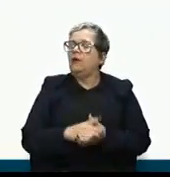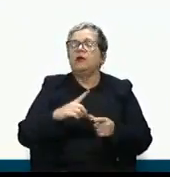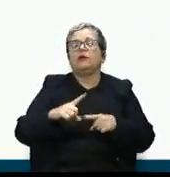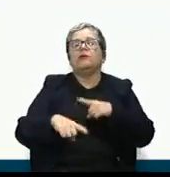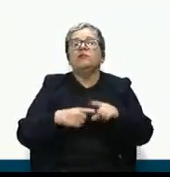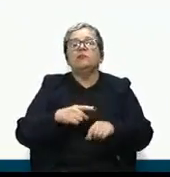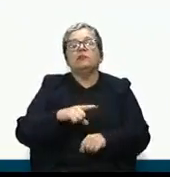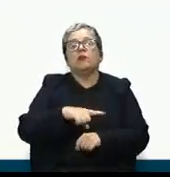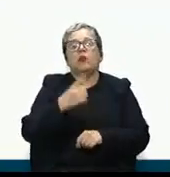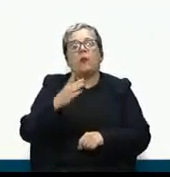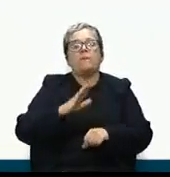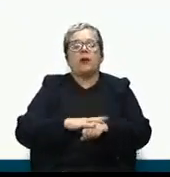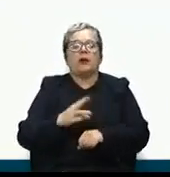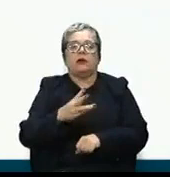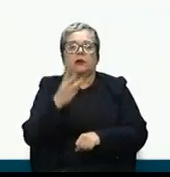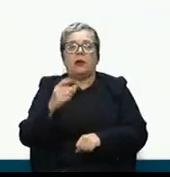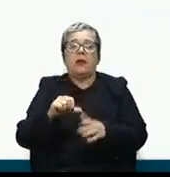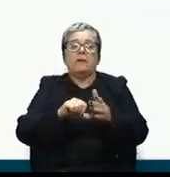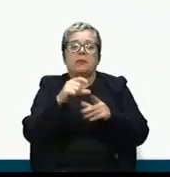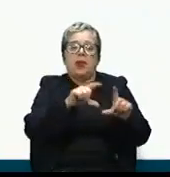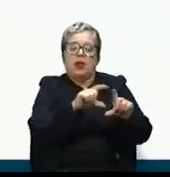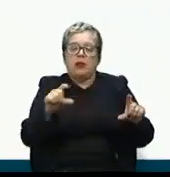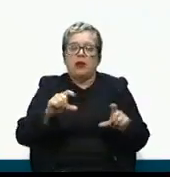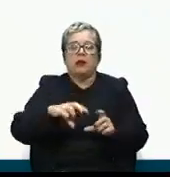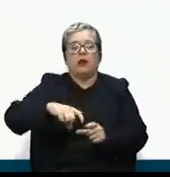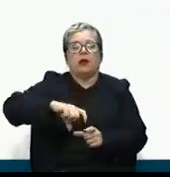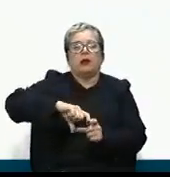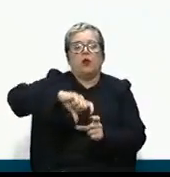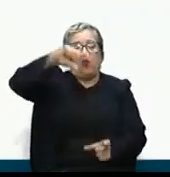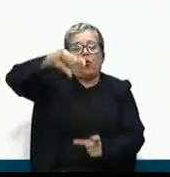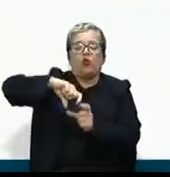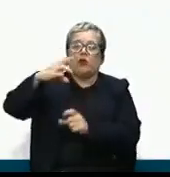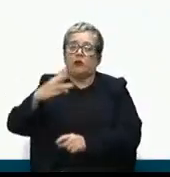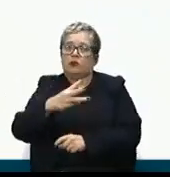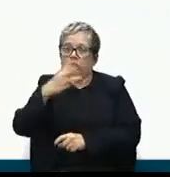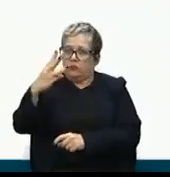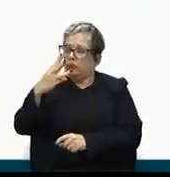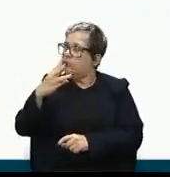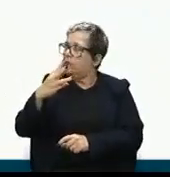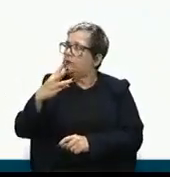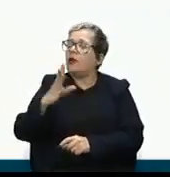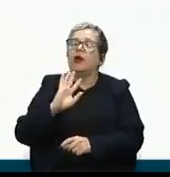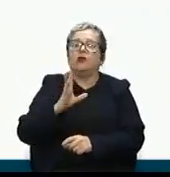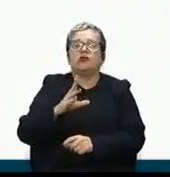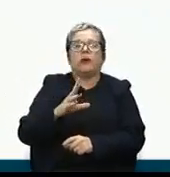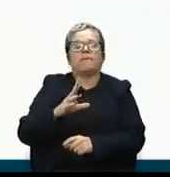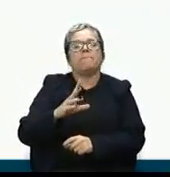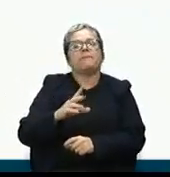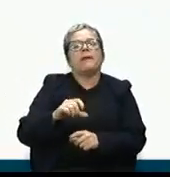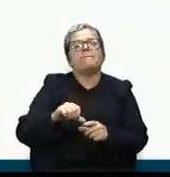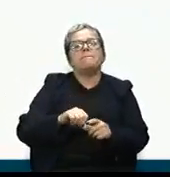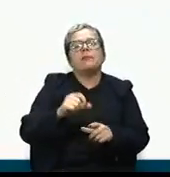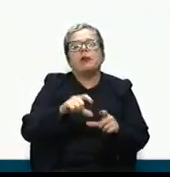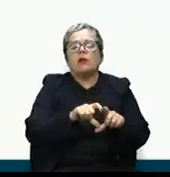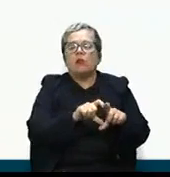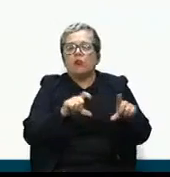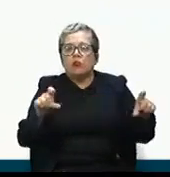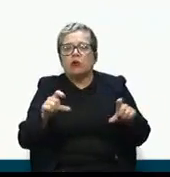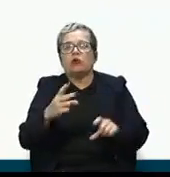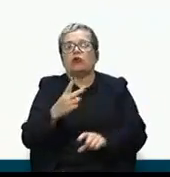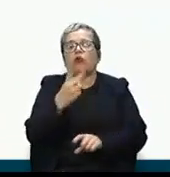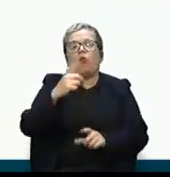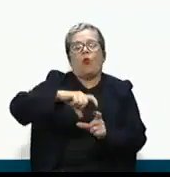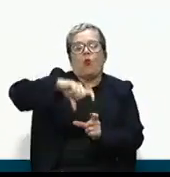Depois, 1 mais 3, primeira linha, terceira coluna. Agora, a segunda linha, primeira coluna, 2